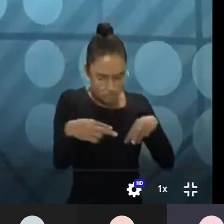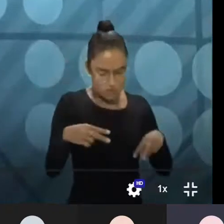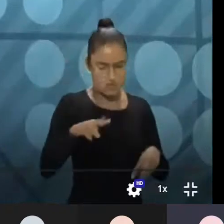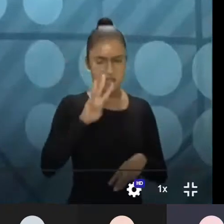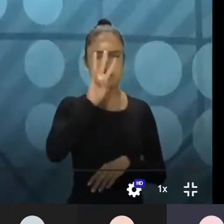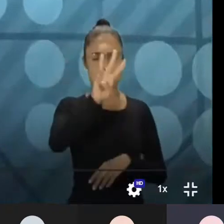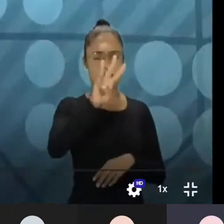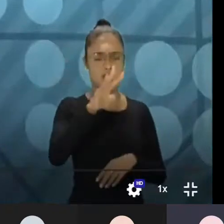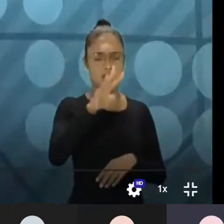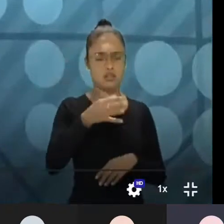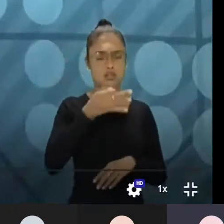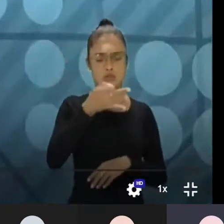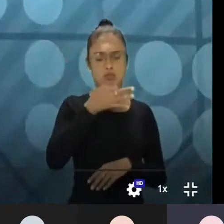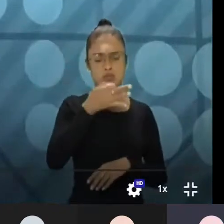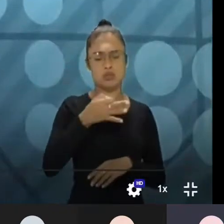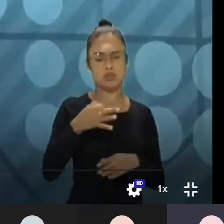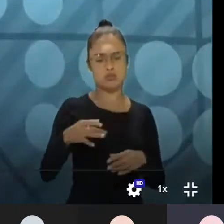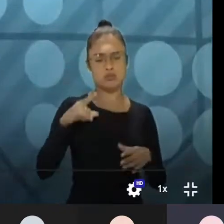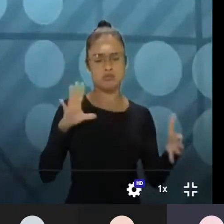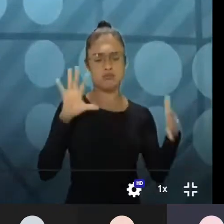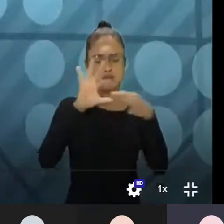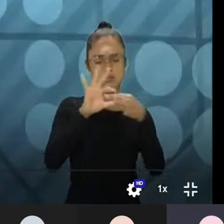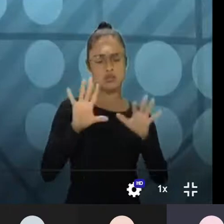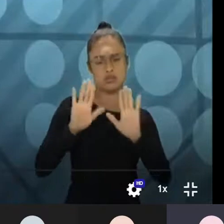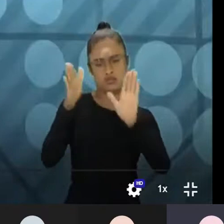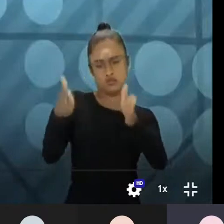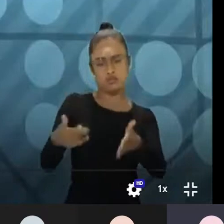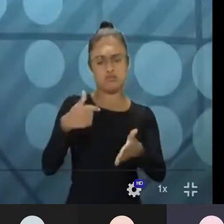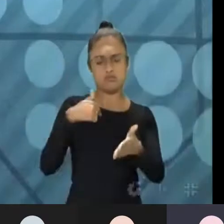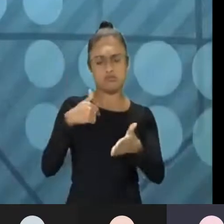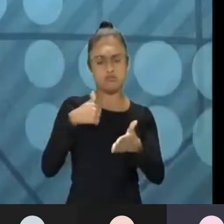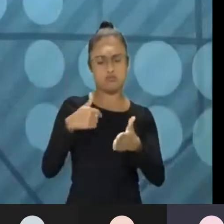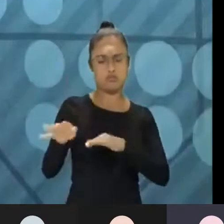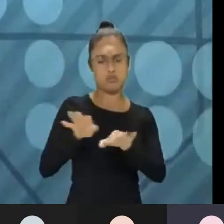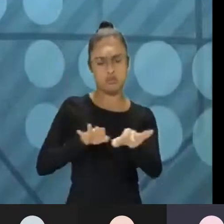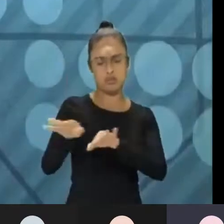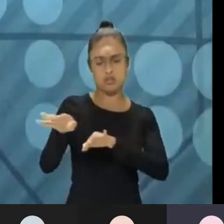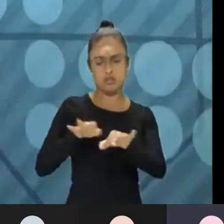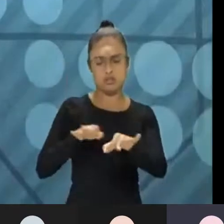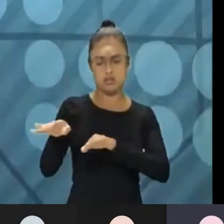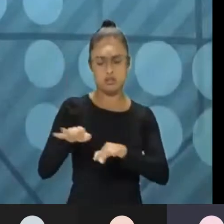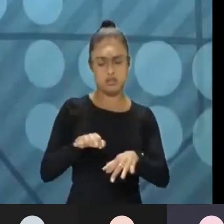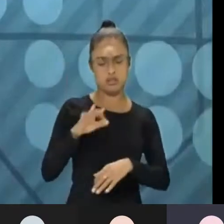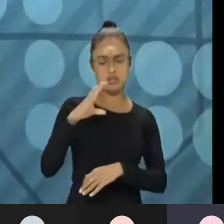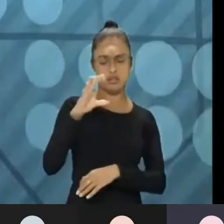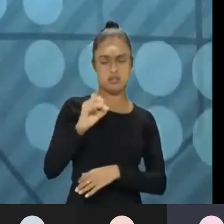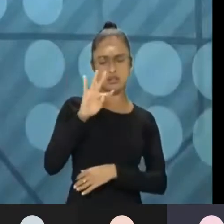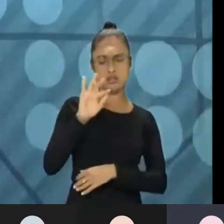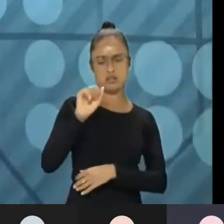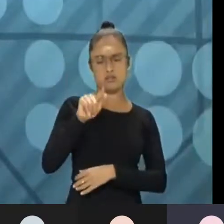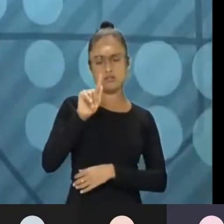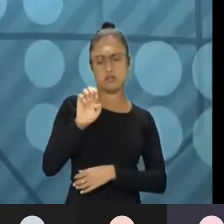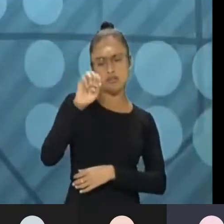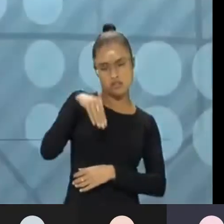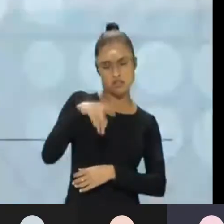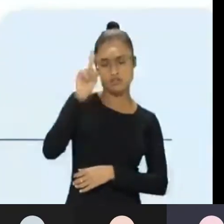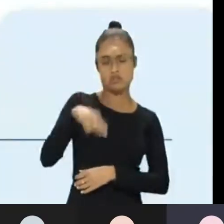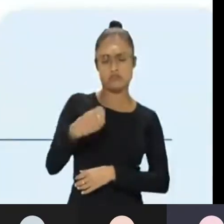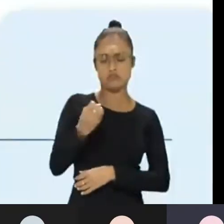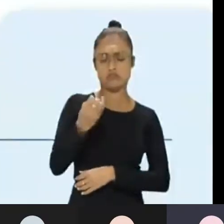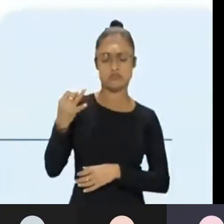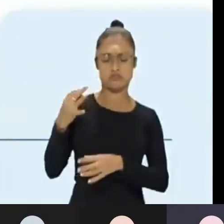objeto. Eu vou tirar as medidas, as cotagens e construir a isometria. Então, os dados do procedimento, acompanhe